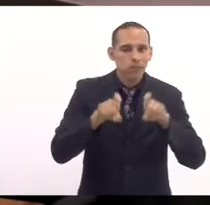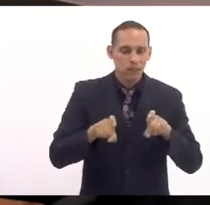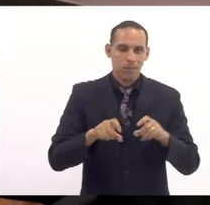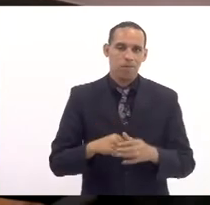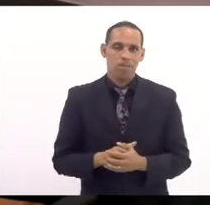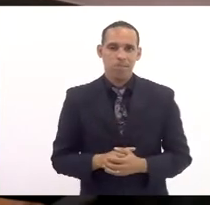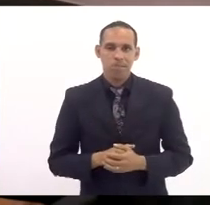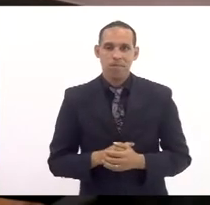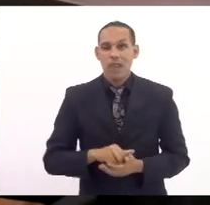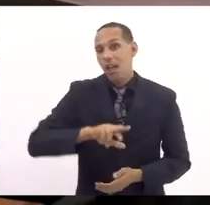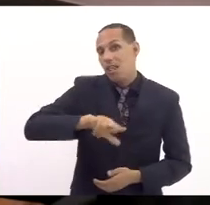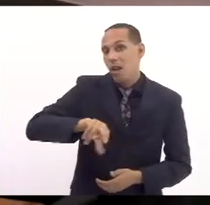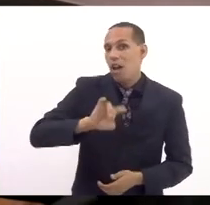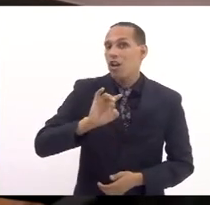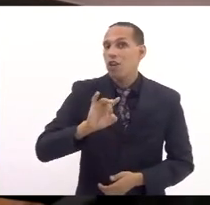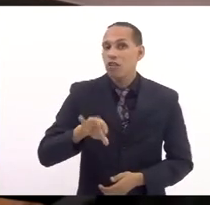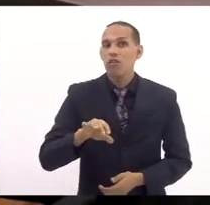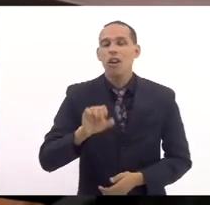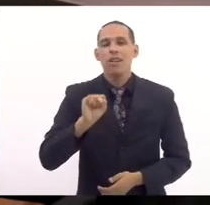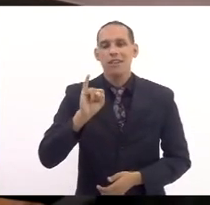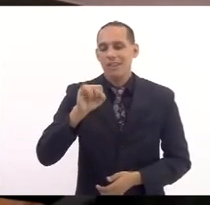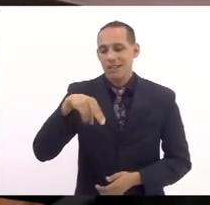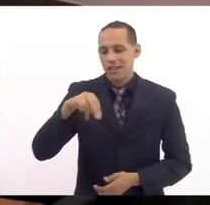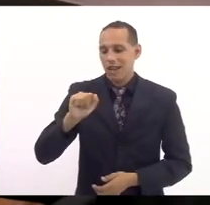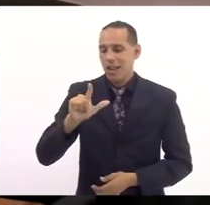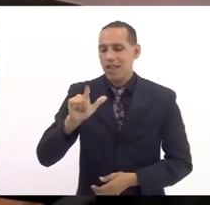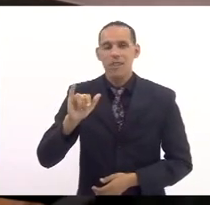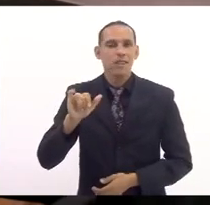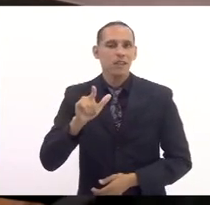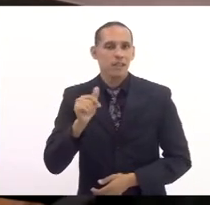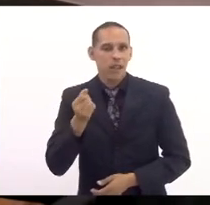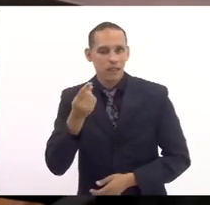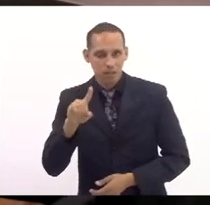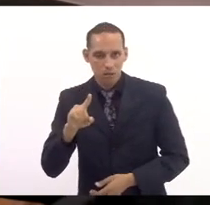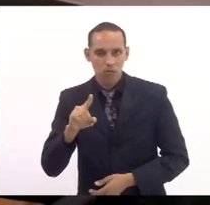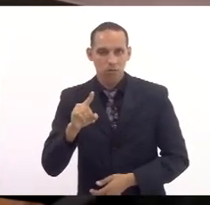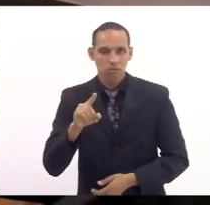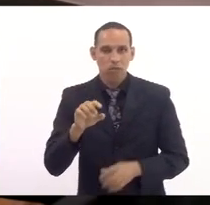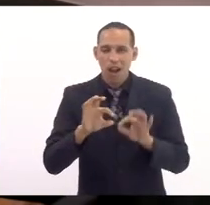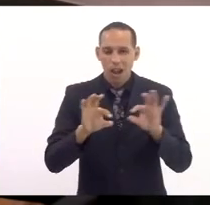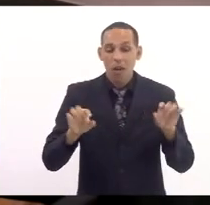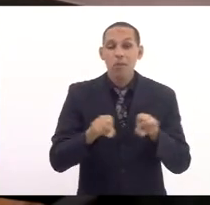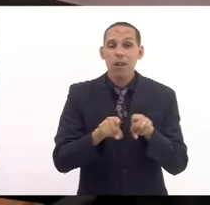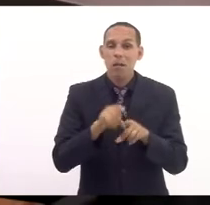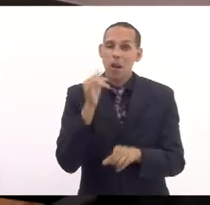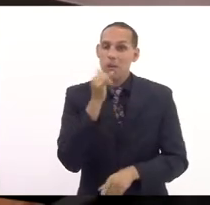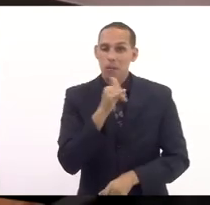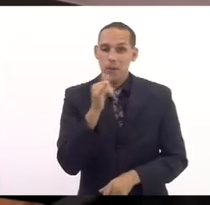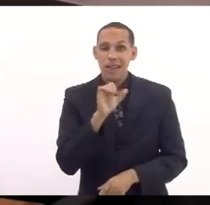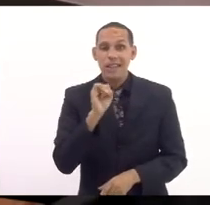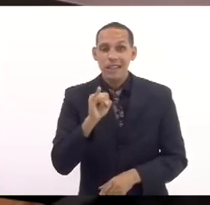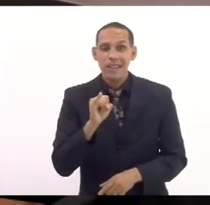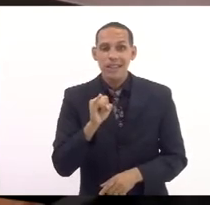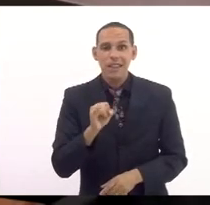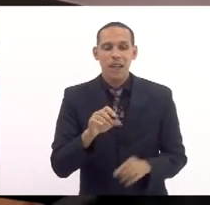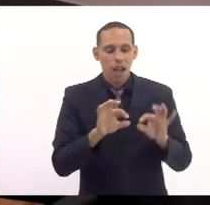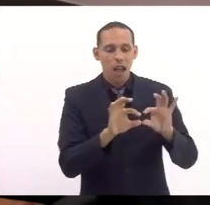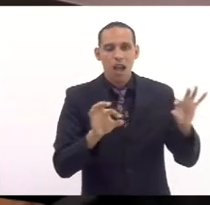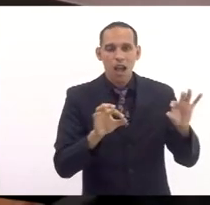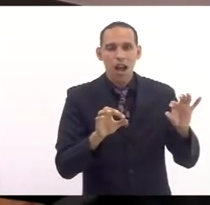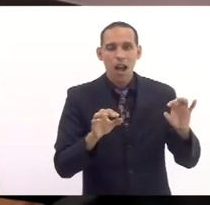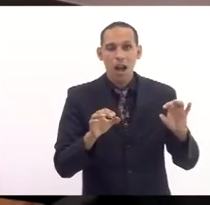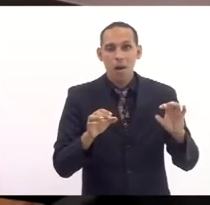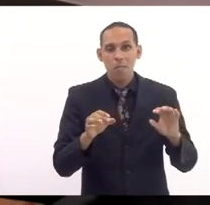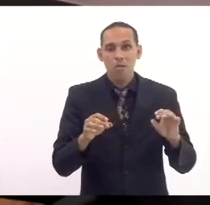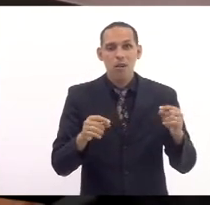E não são só cabos de sinalização, são cabos de energia. Então, se é um cabo de energia que liga uma subestação a uma central